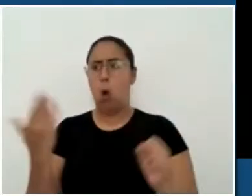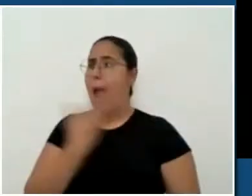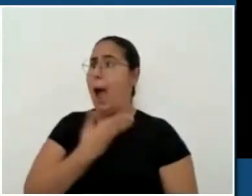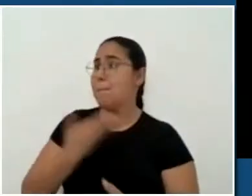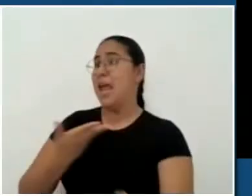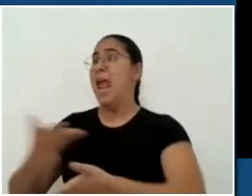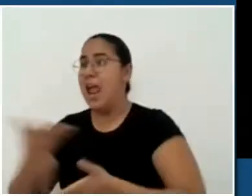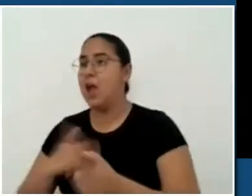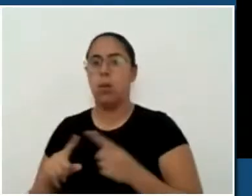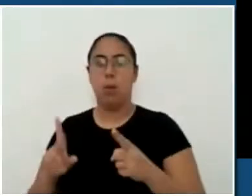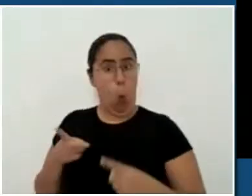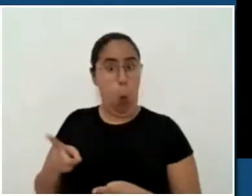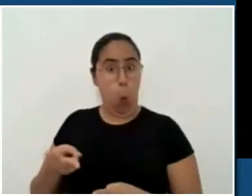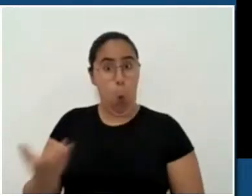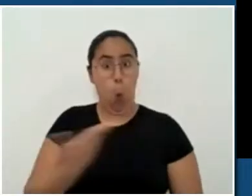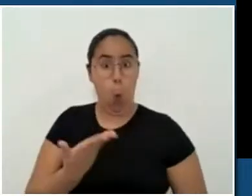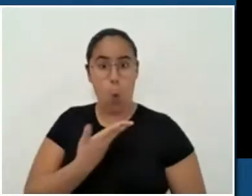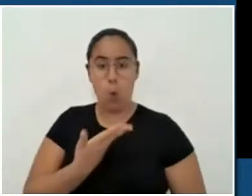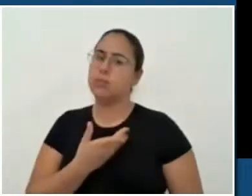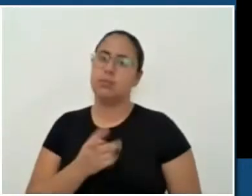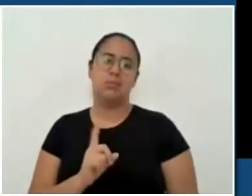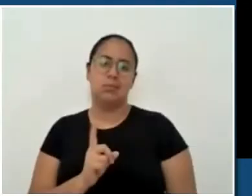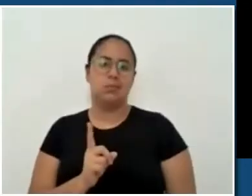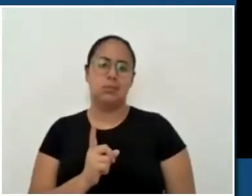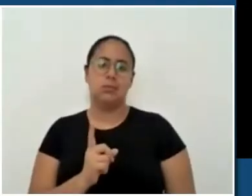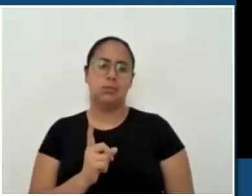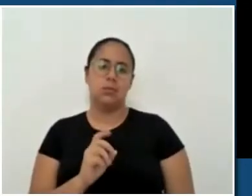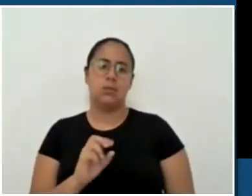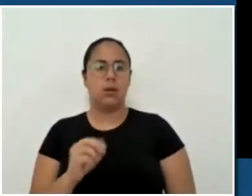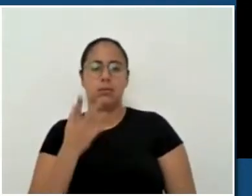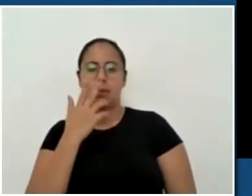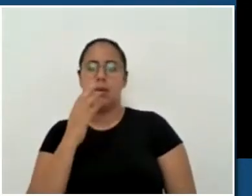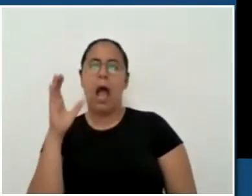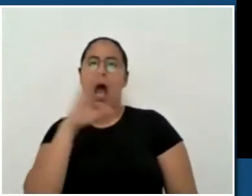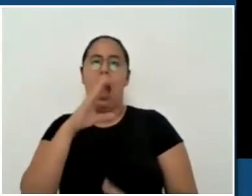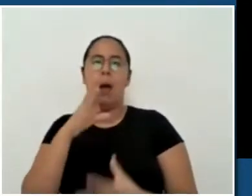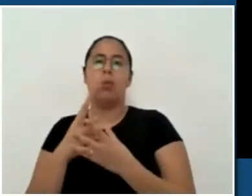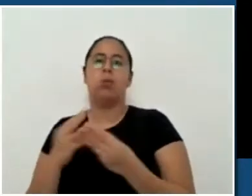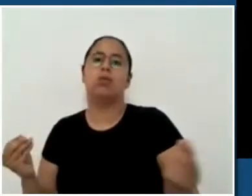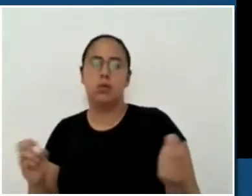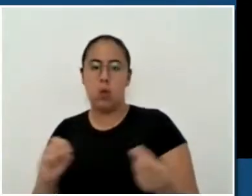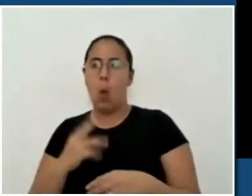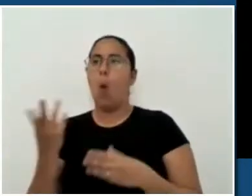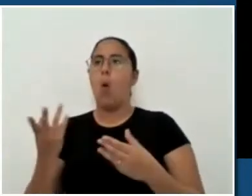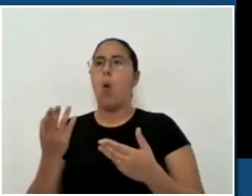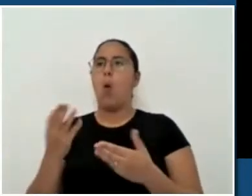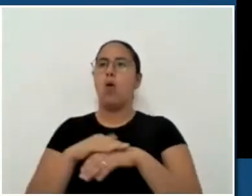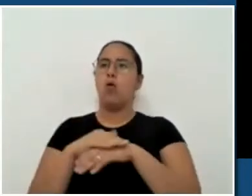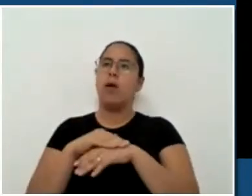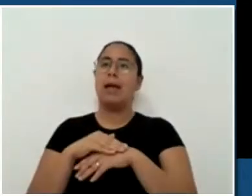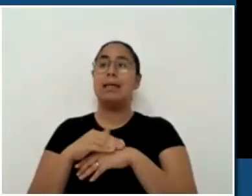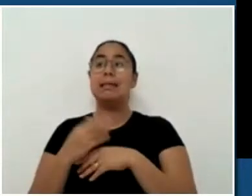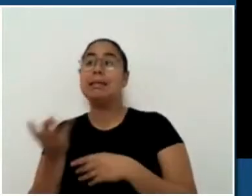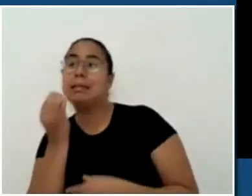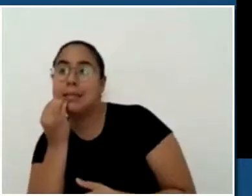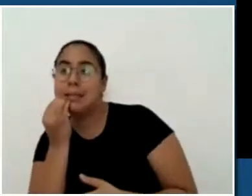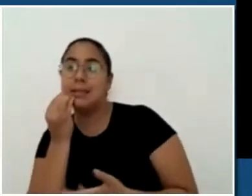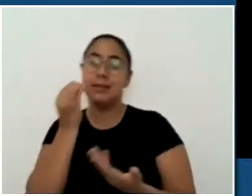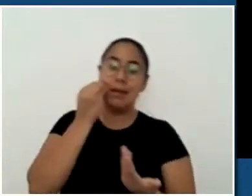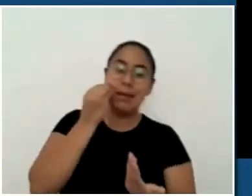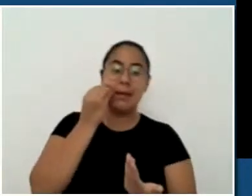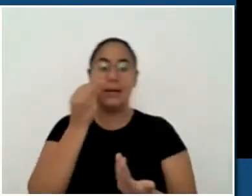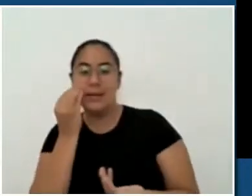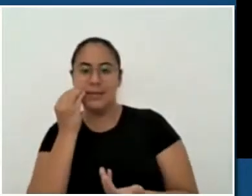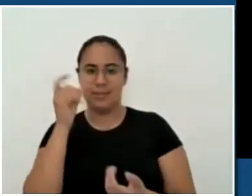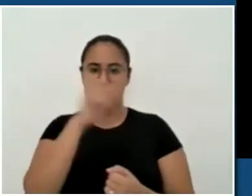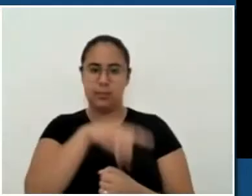TEA tem prejuízo naquela conversa de vai e volta. Os dois são mais comuns em meninos, e os dois